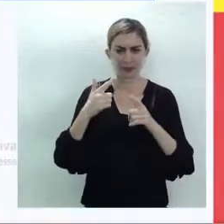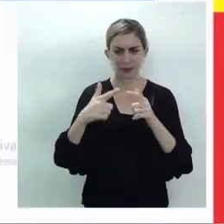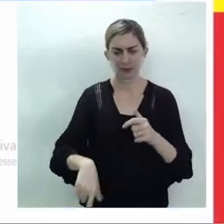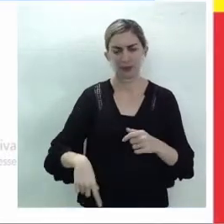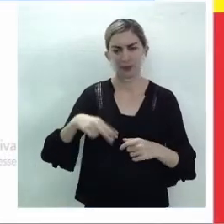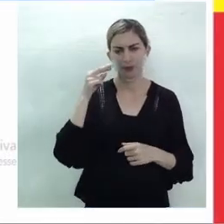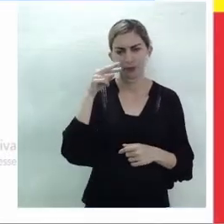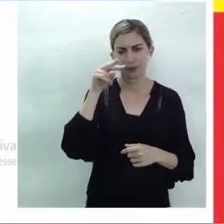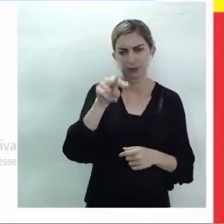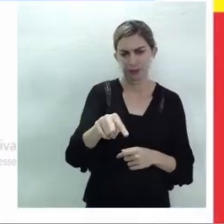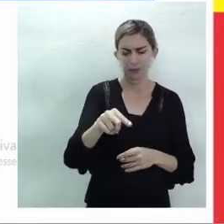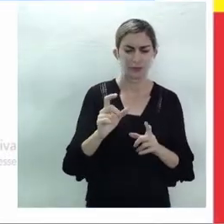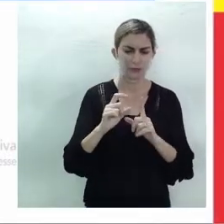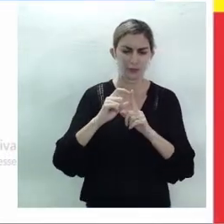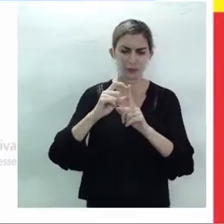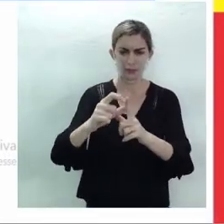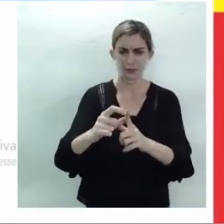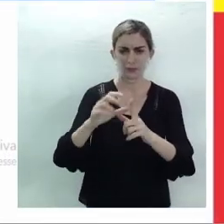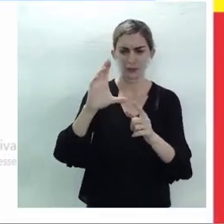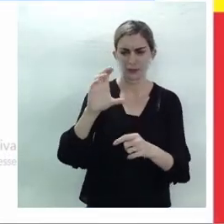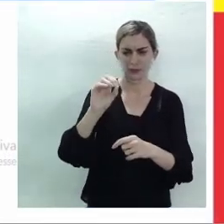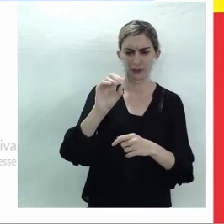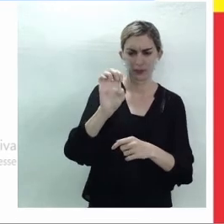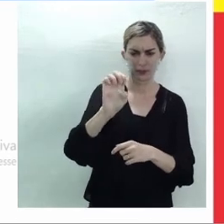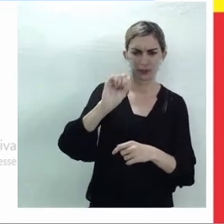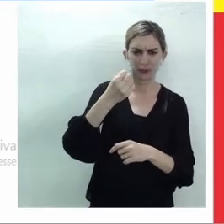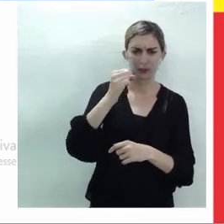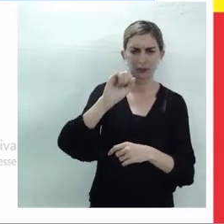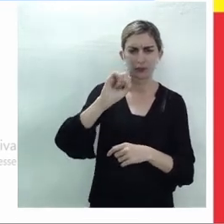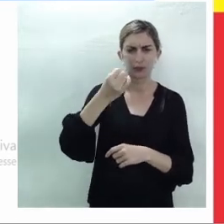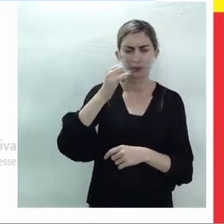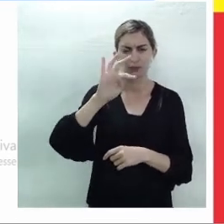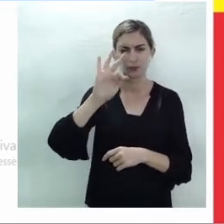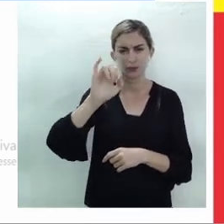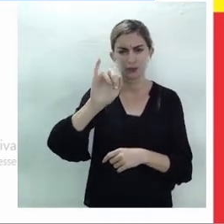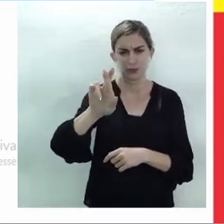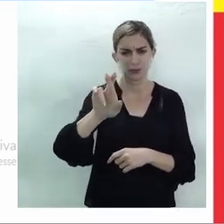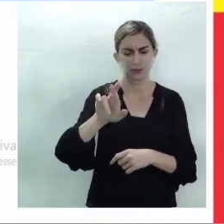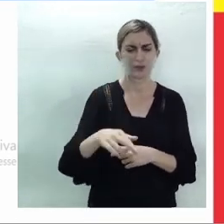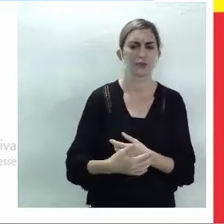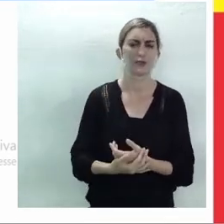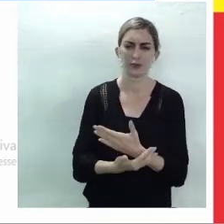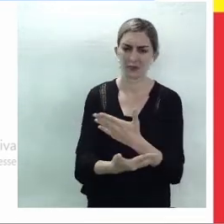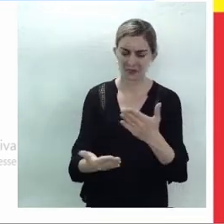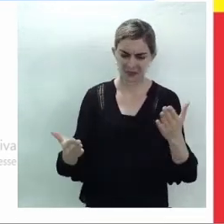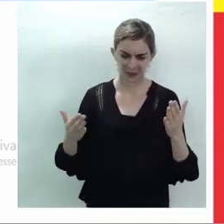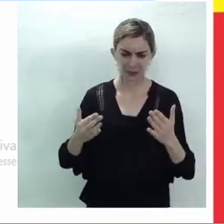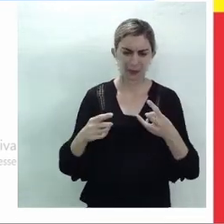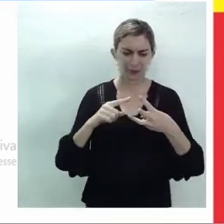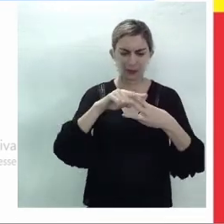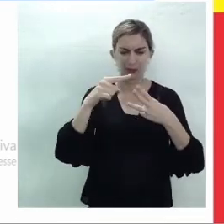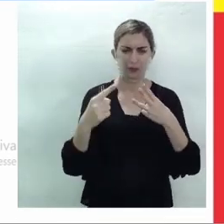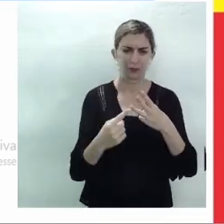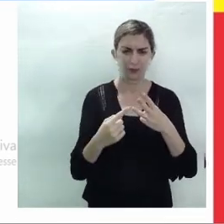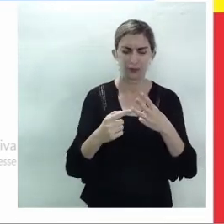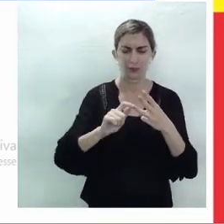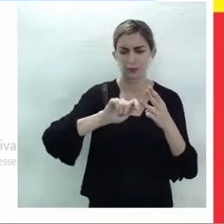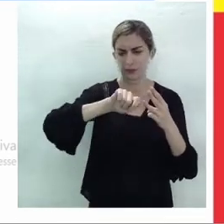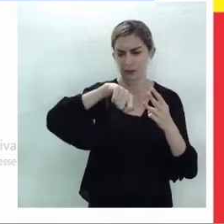mais uma vez, olha aí a palavra coexistir. Veja, coexistir com 3